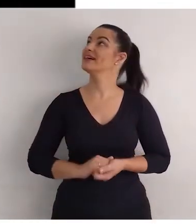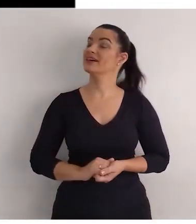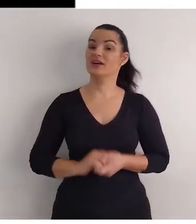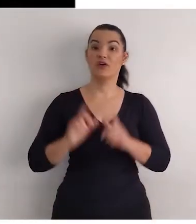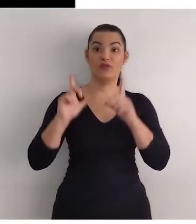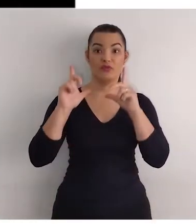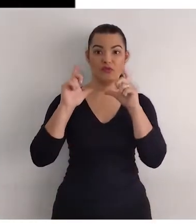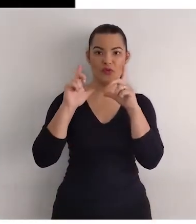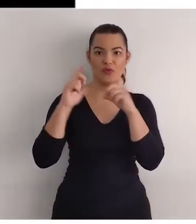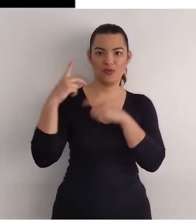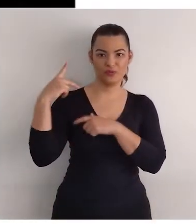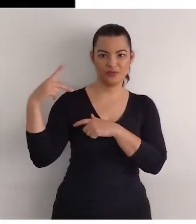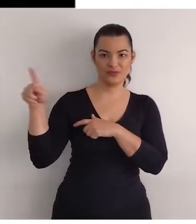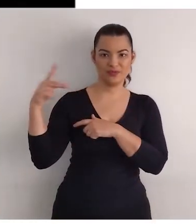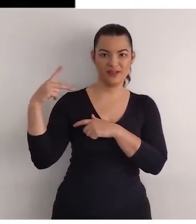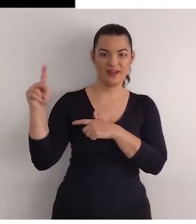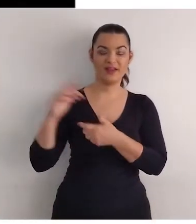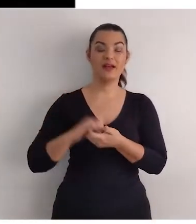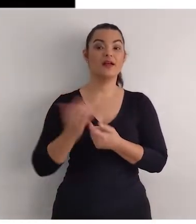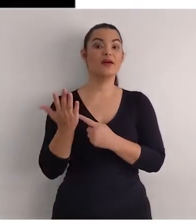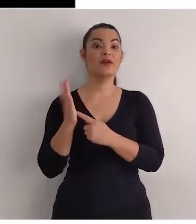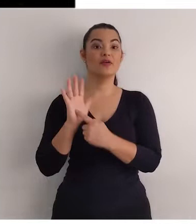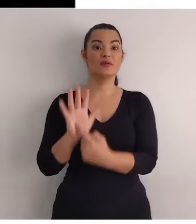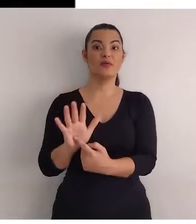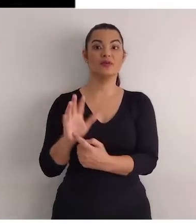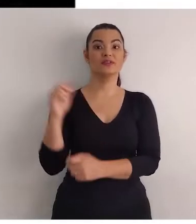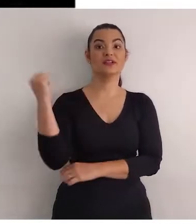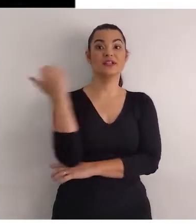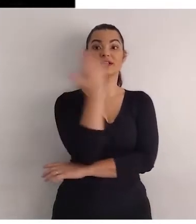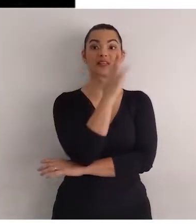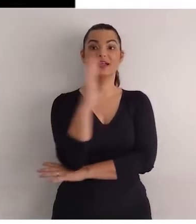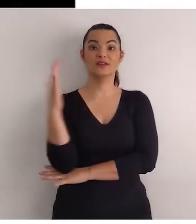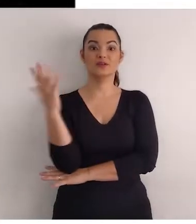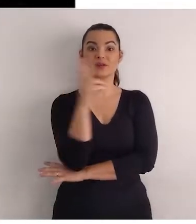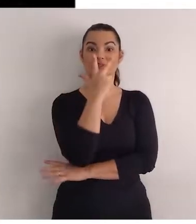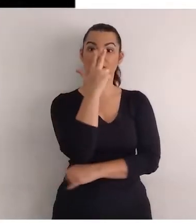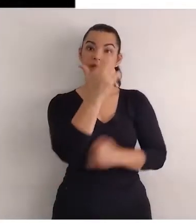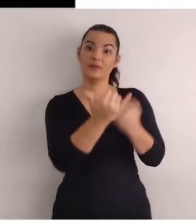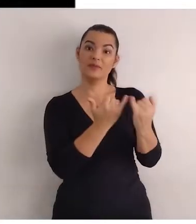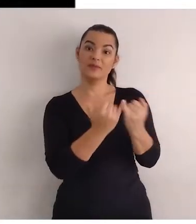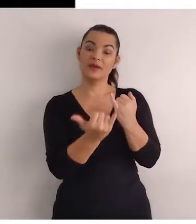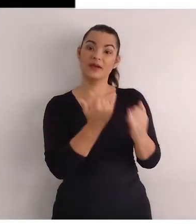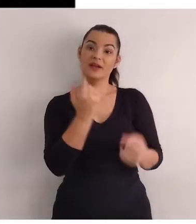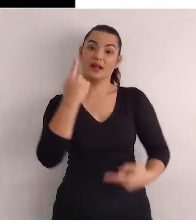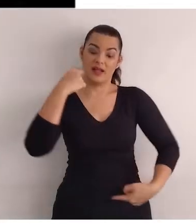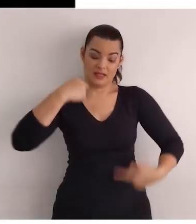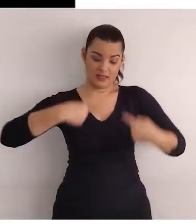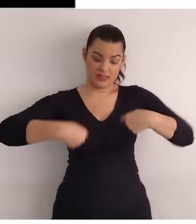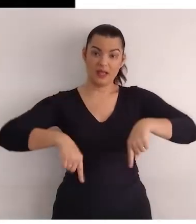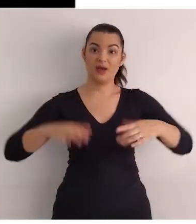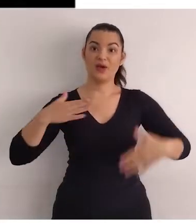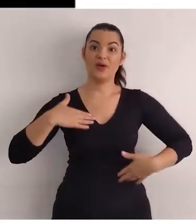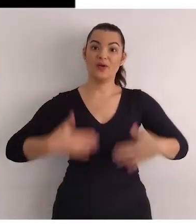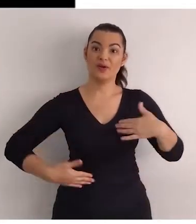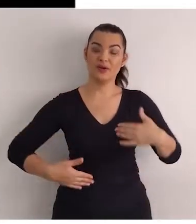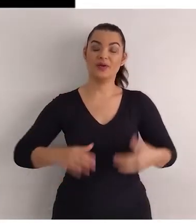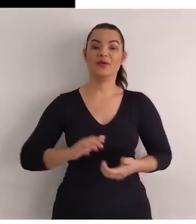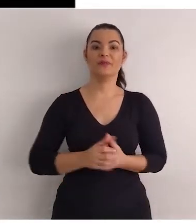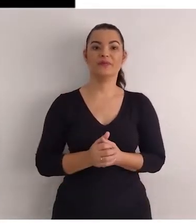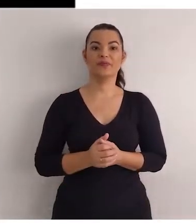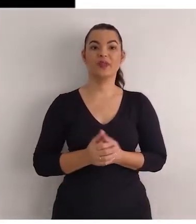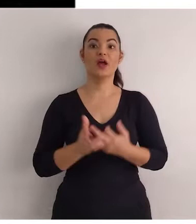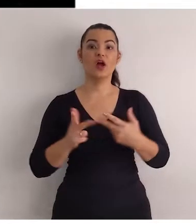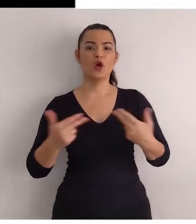artista mostram as semelhanças da natureza com o nosso corpo, as regularidades e